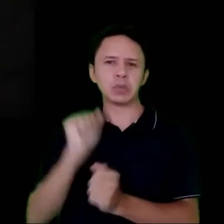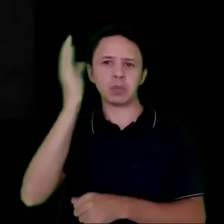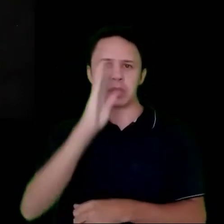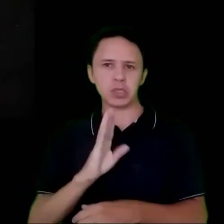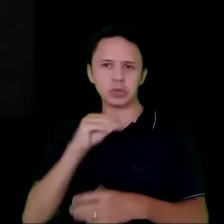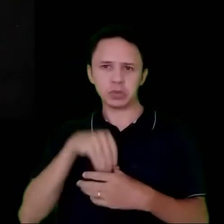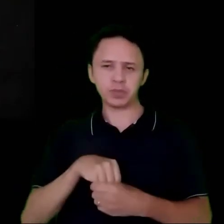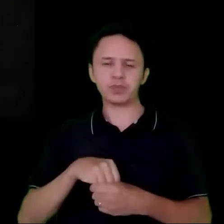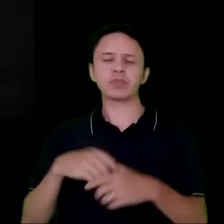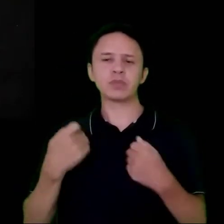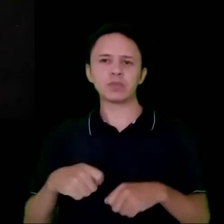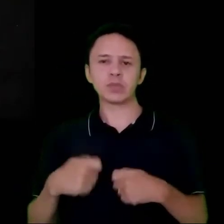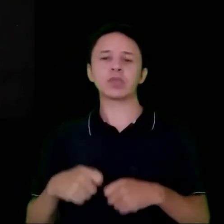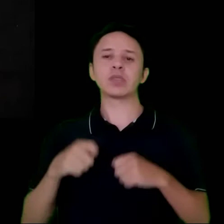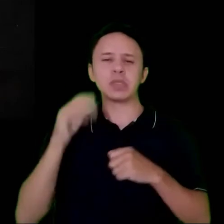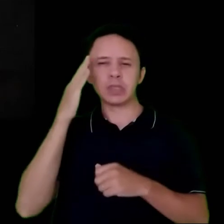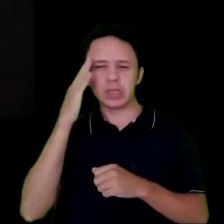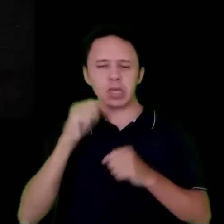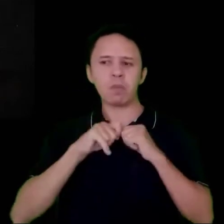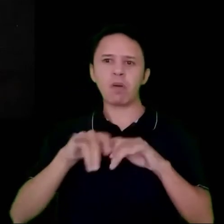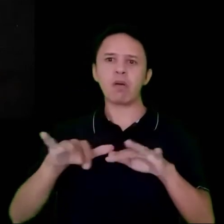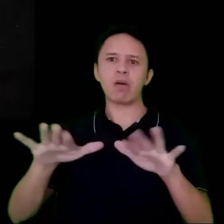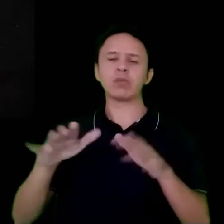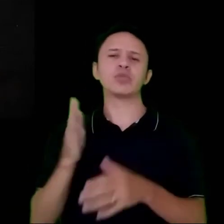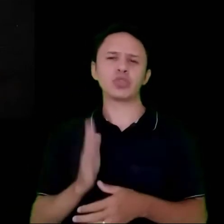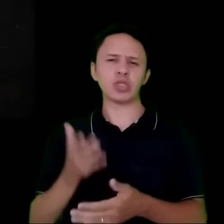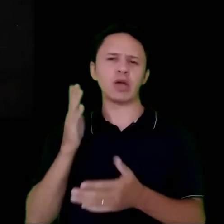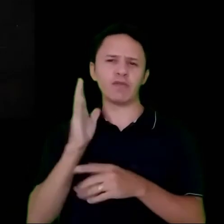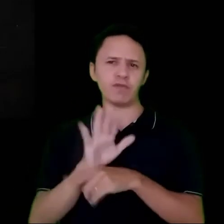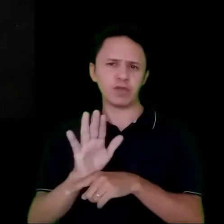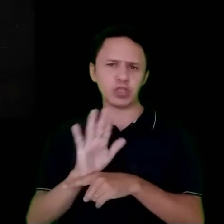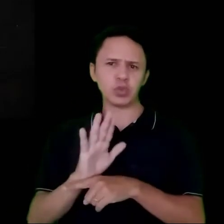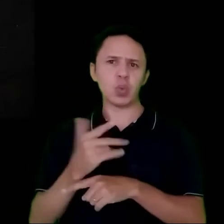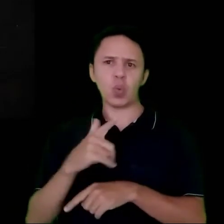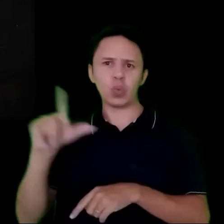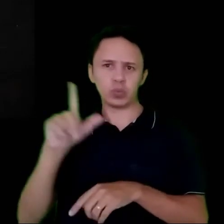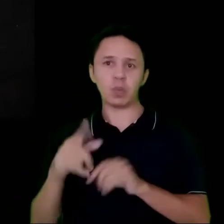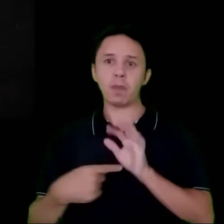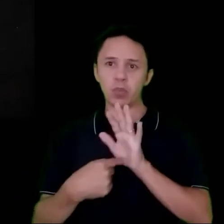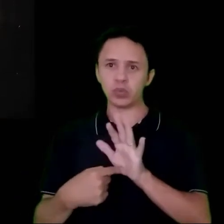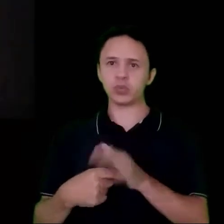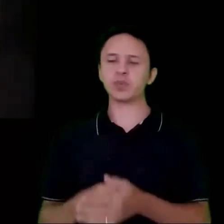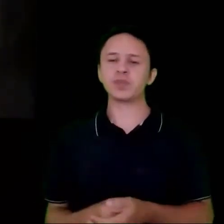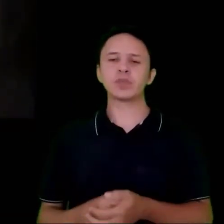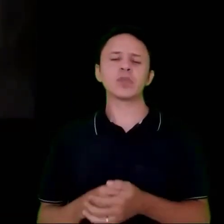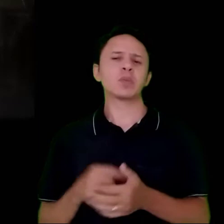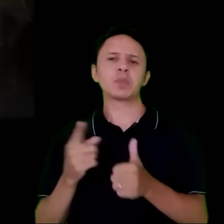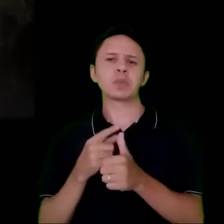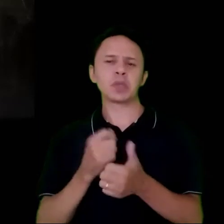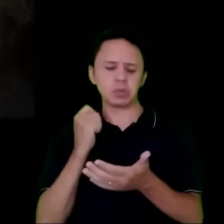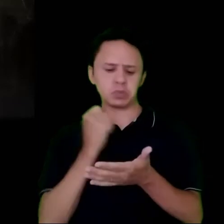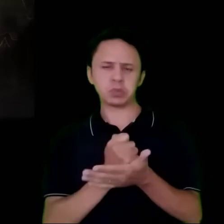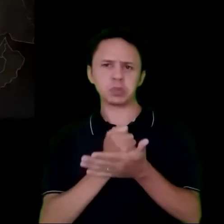escravidão de pessoas no Brasil. Um pouco disso já foi explicado em outro Nerdologia, sobre os efeitos até hoje desse fenômeno. Os